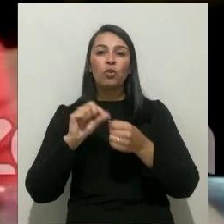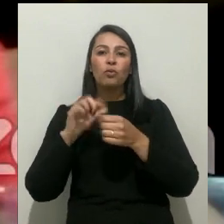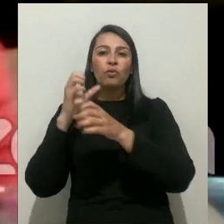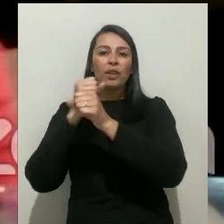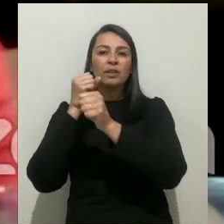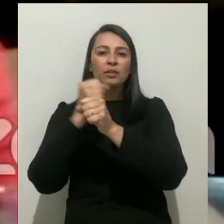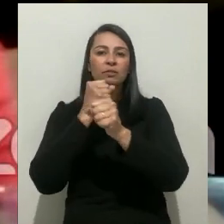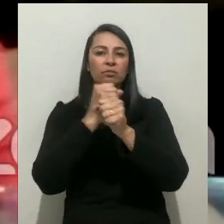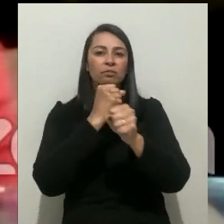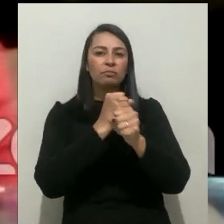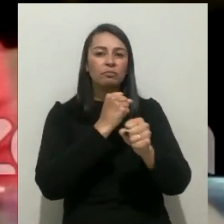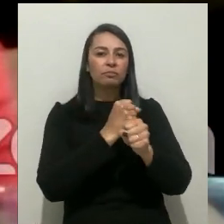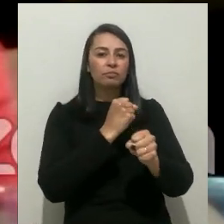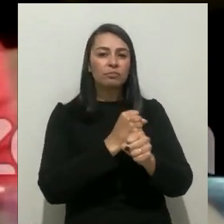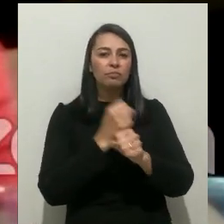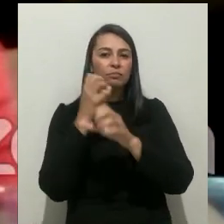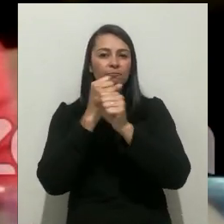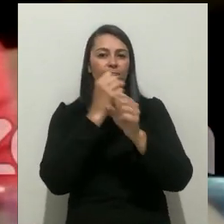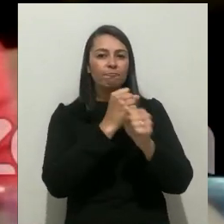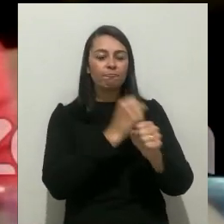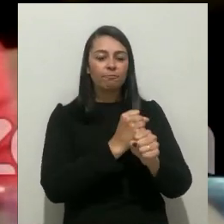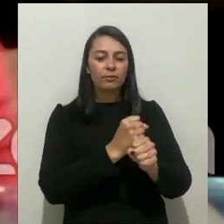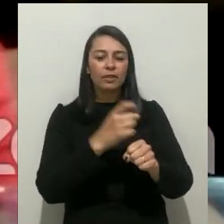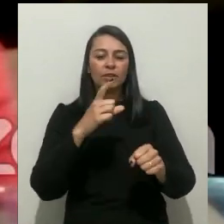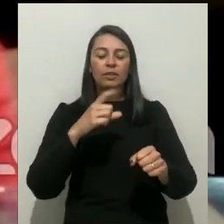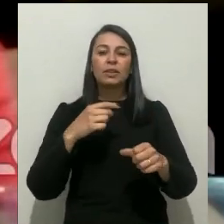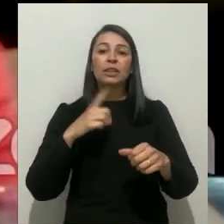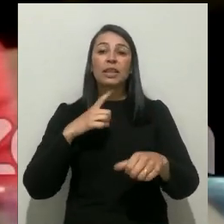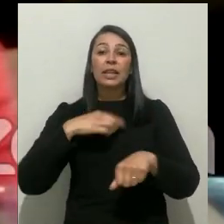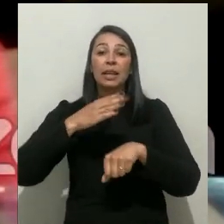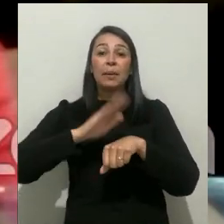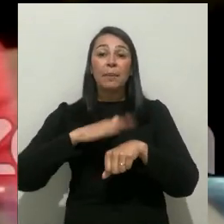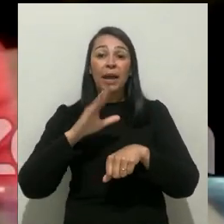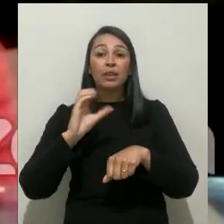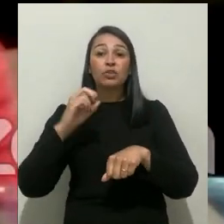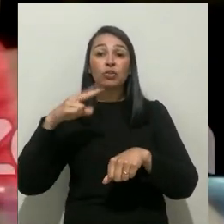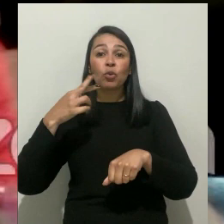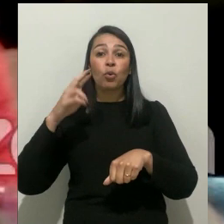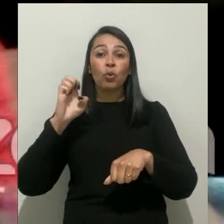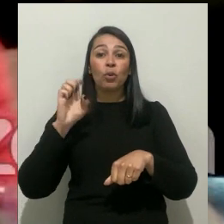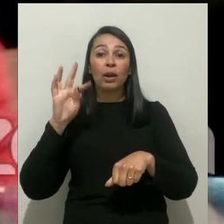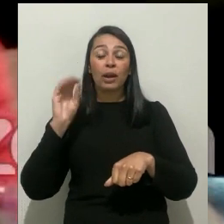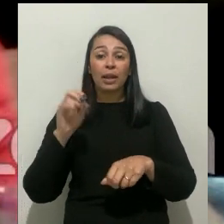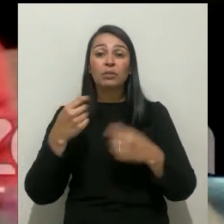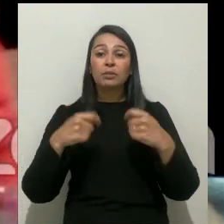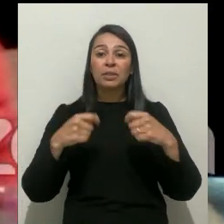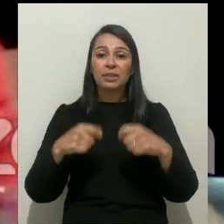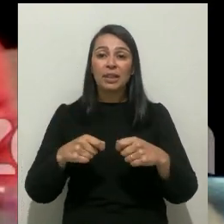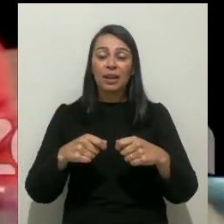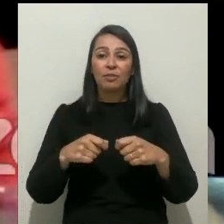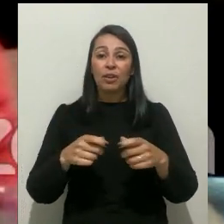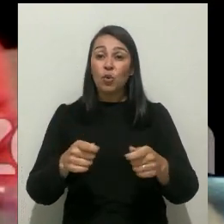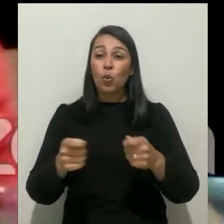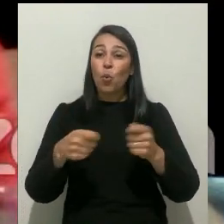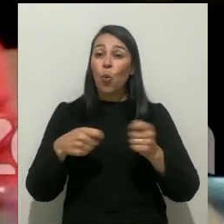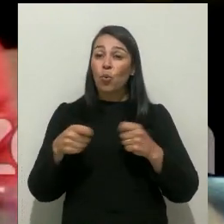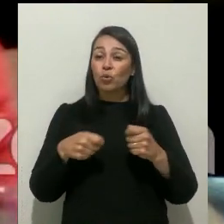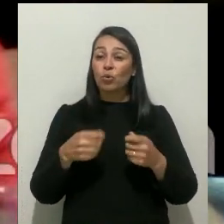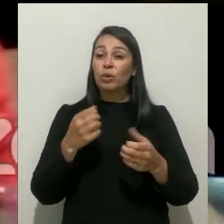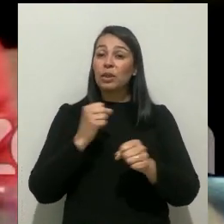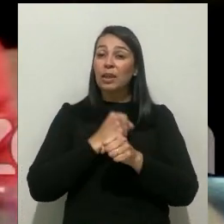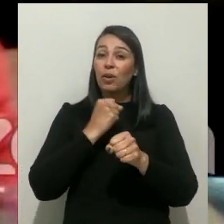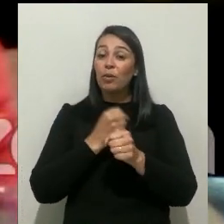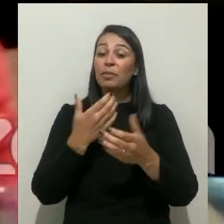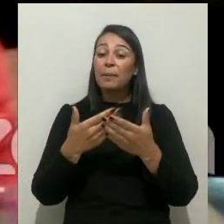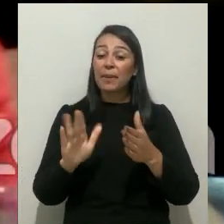cálculo e ele teria muito mais concreto que o necessário. Além disso, ele perderia todo o controle da obra, porque ele já